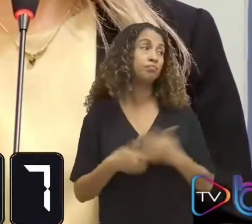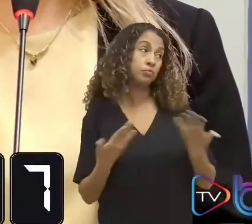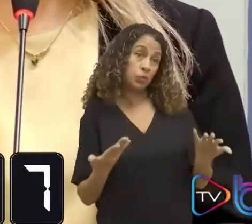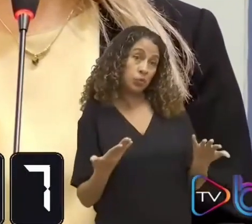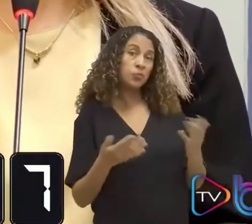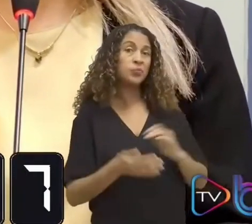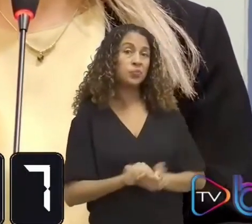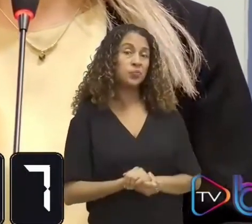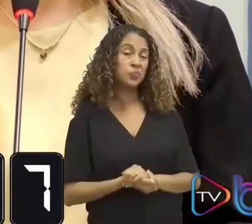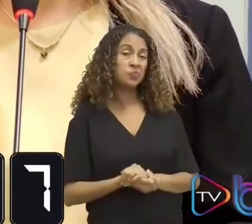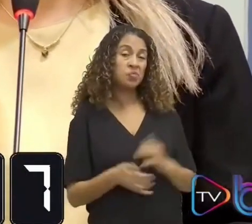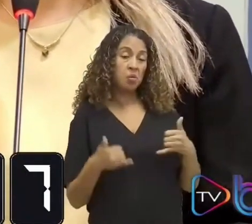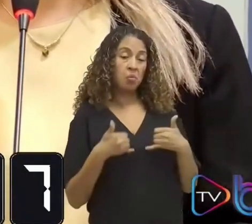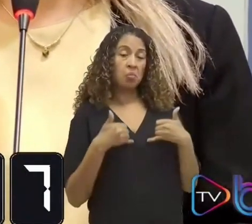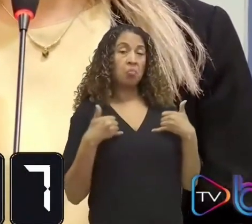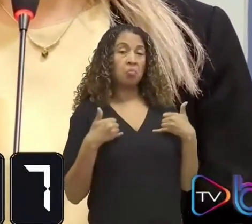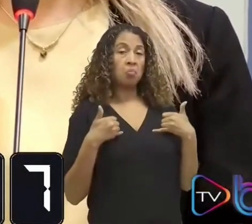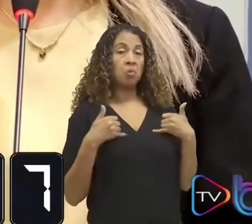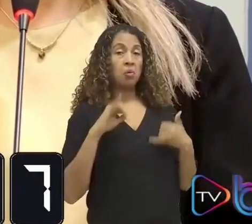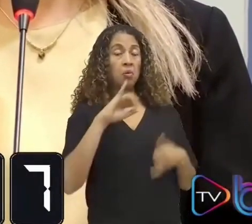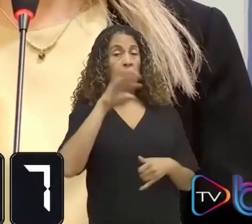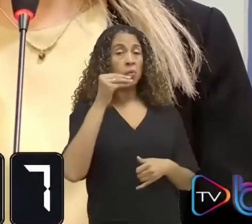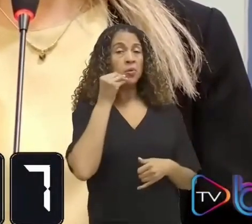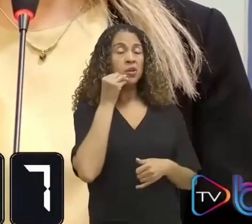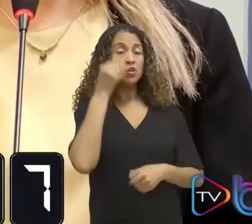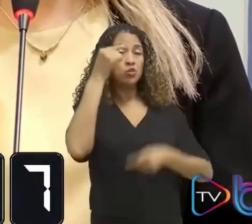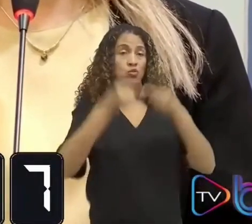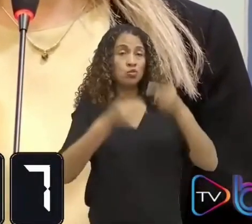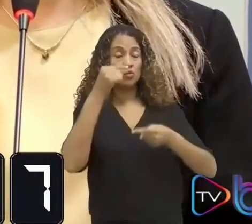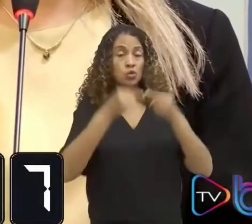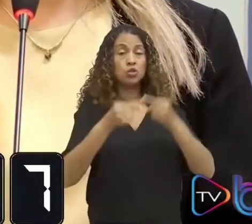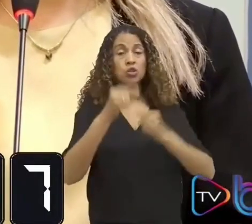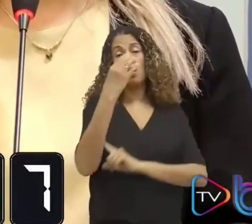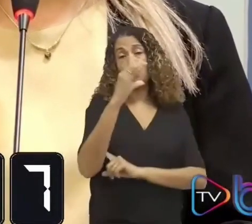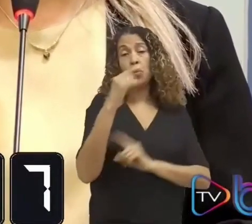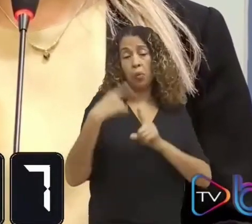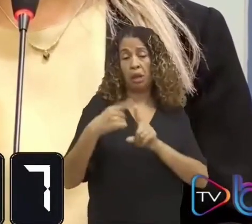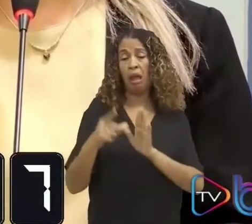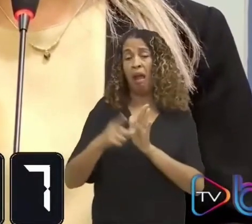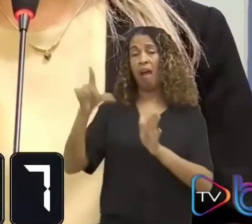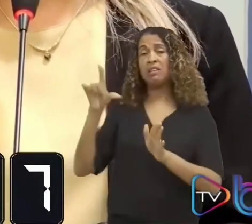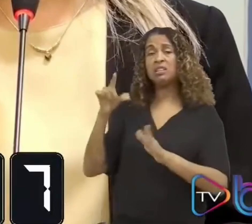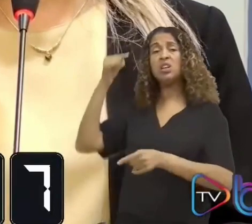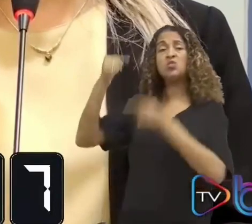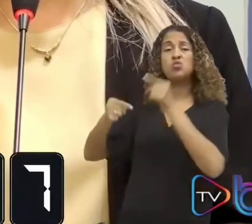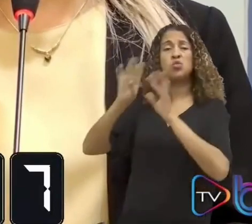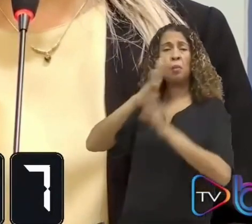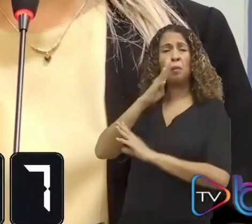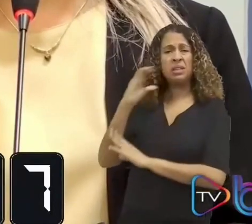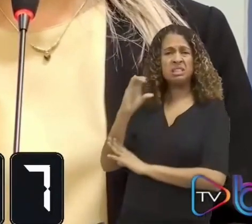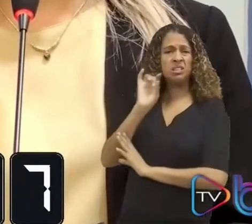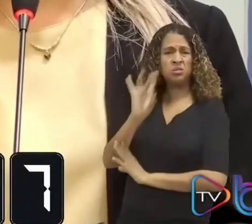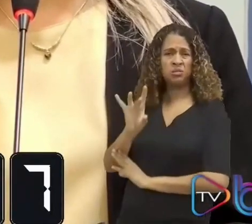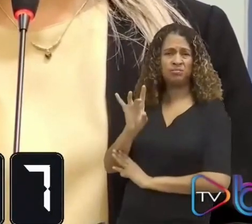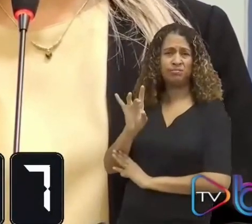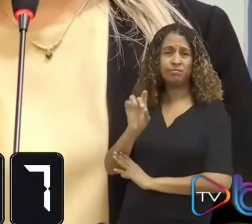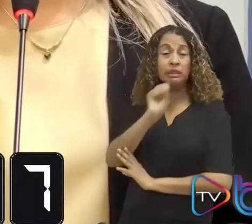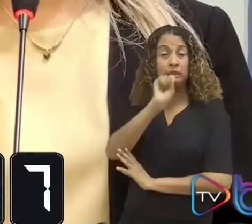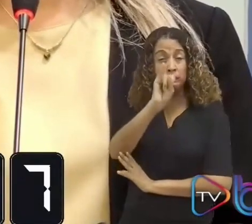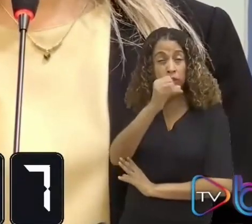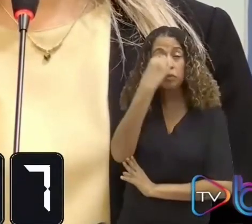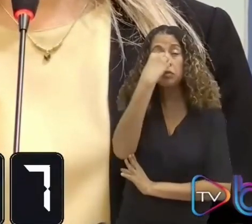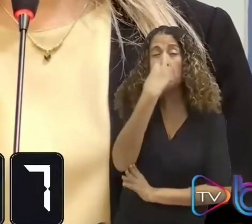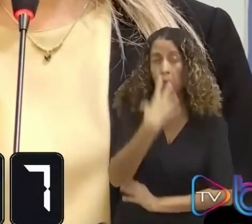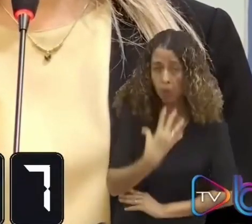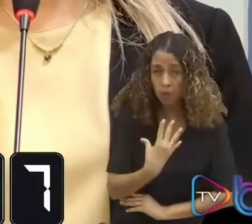tem o orgulho e a oportunidade de debater Camboriú, né? Porque antes eles estavam debatendo Balneário Camboriú e eu vejo se fosse tão bom como